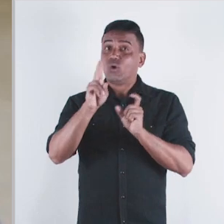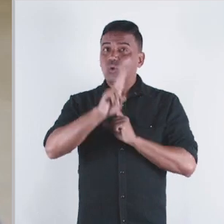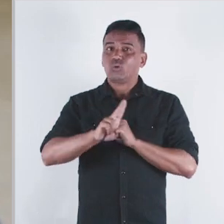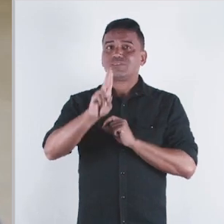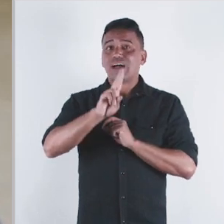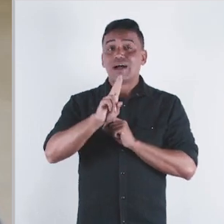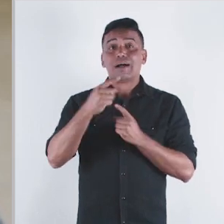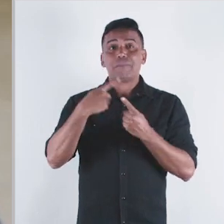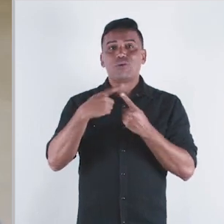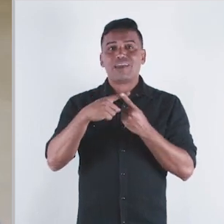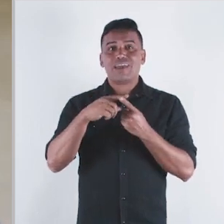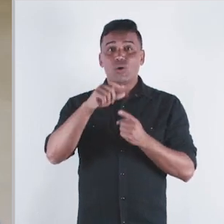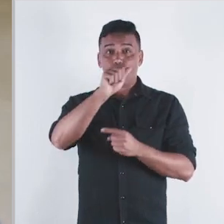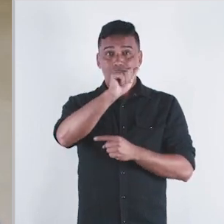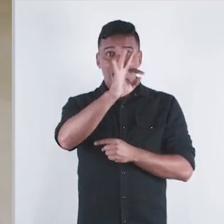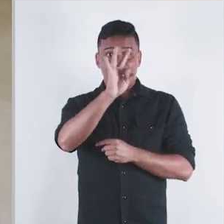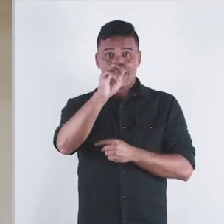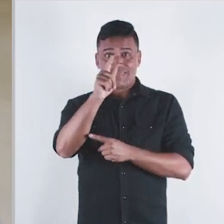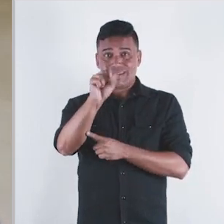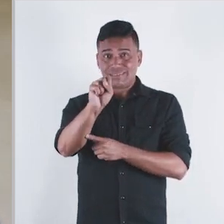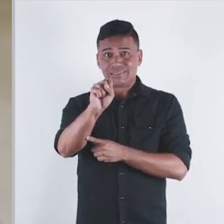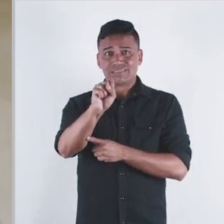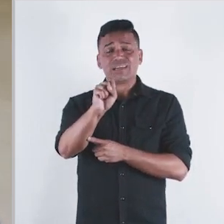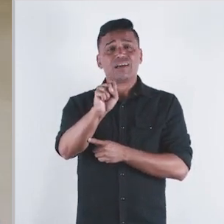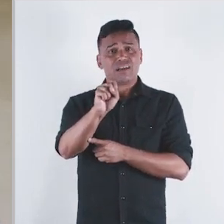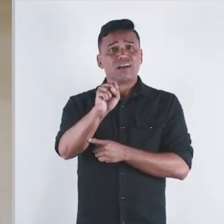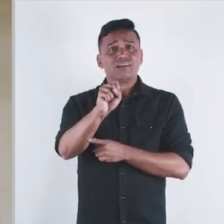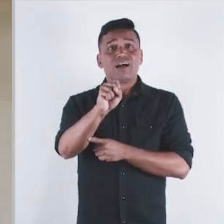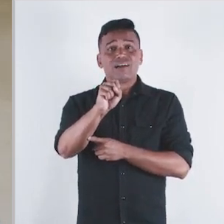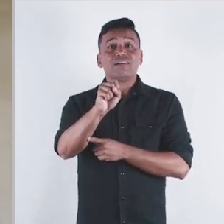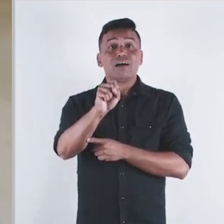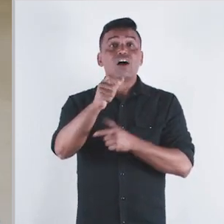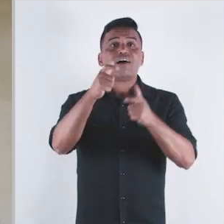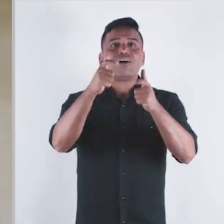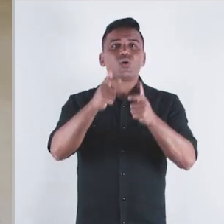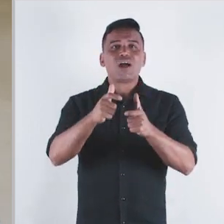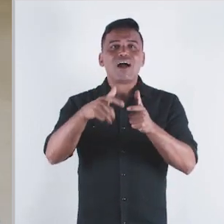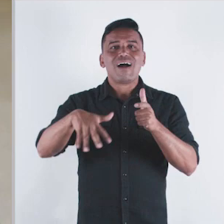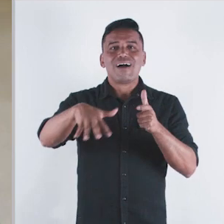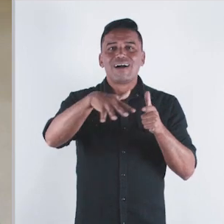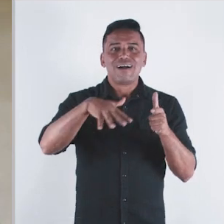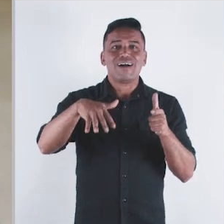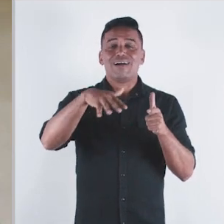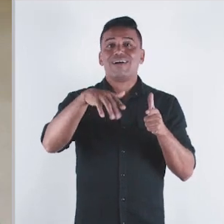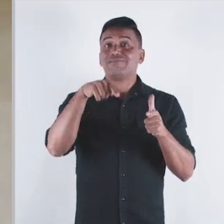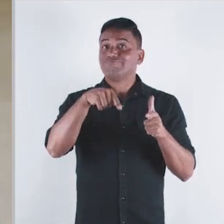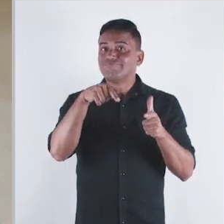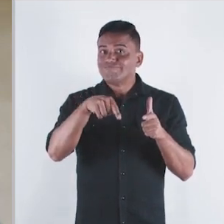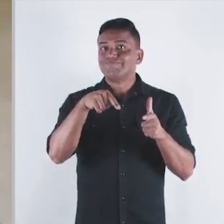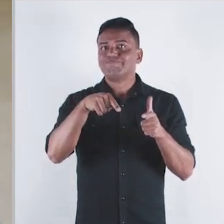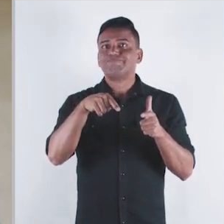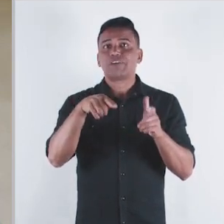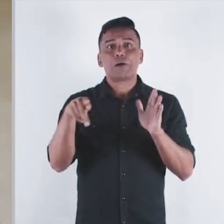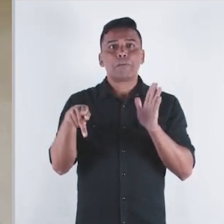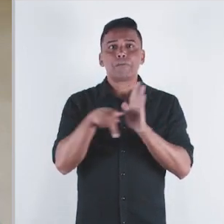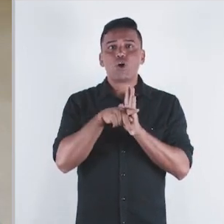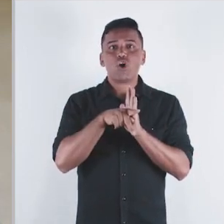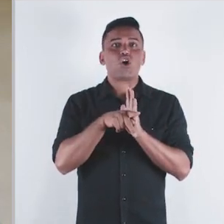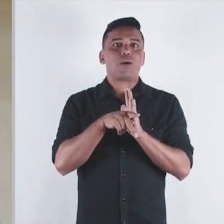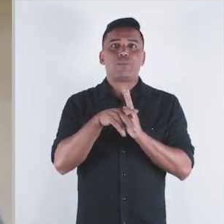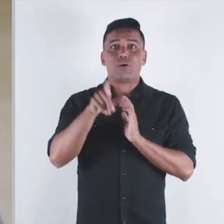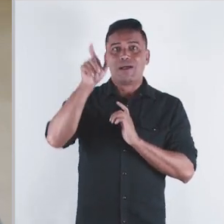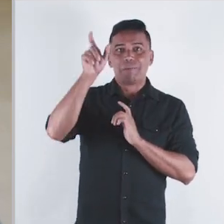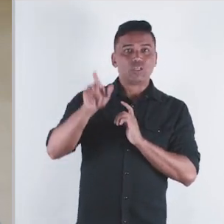o Atlas pudesse ser um espaço também propício para quem não